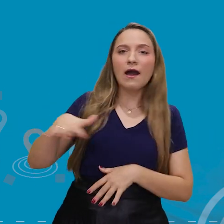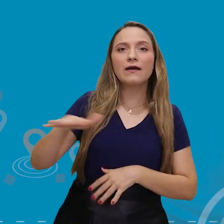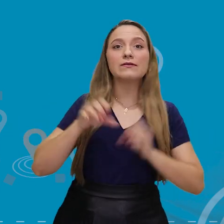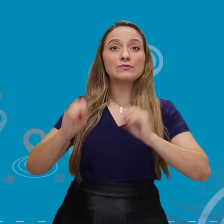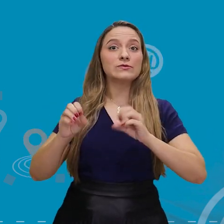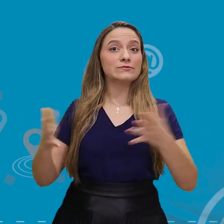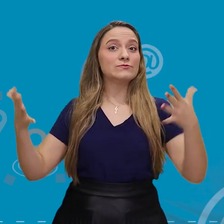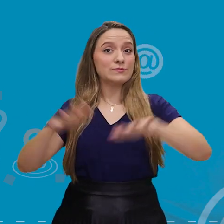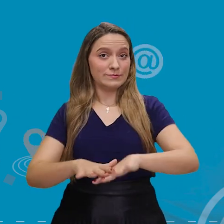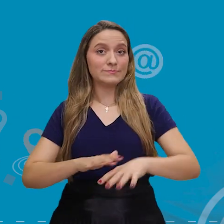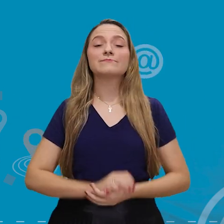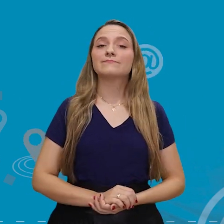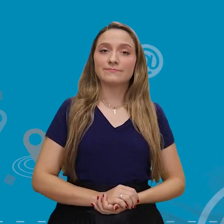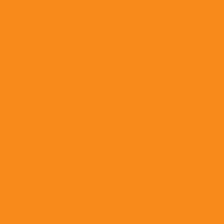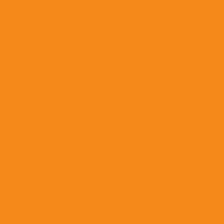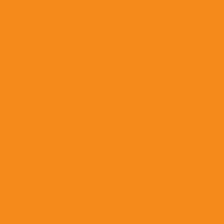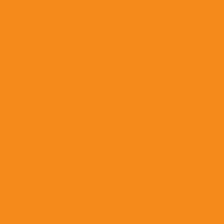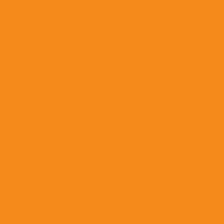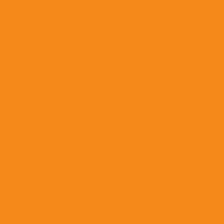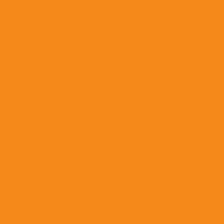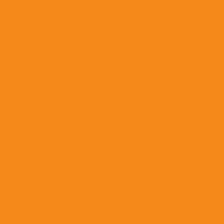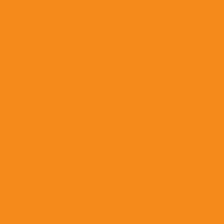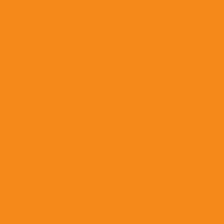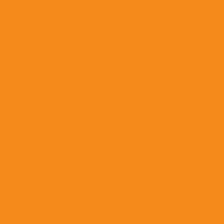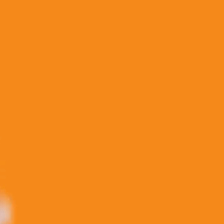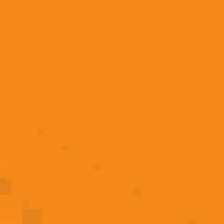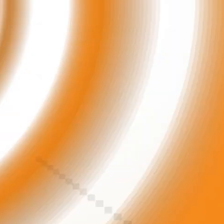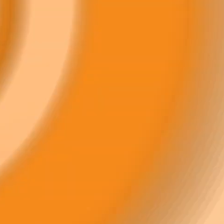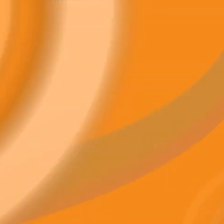multidisciplinar na educação inclusiva.